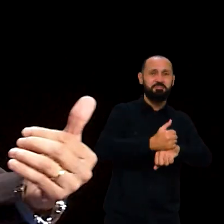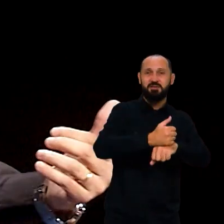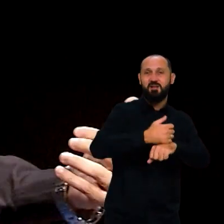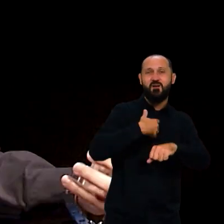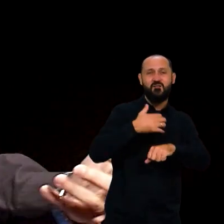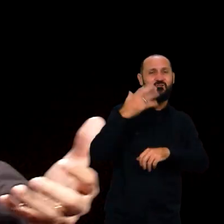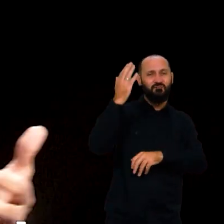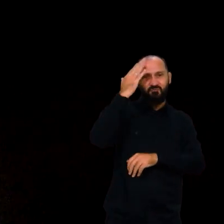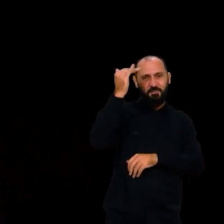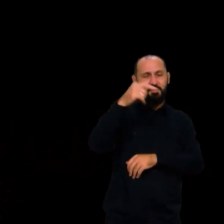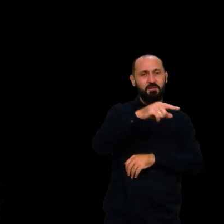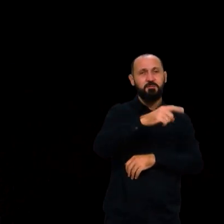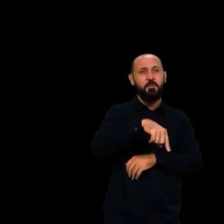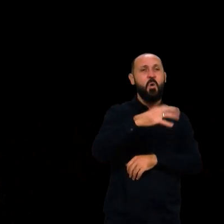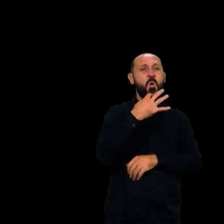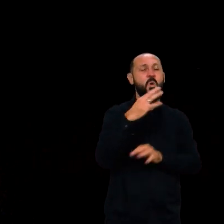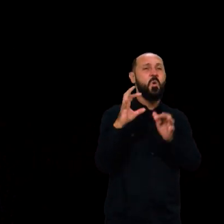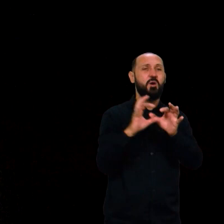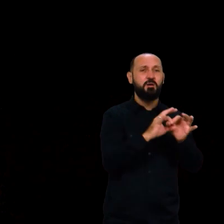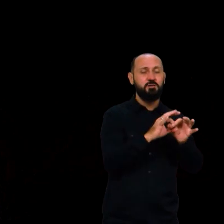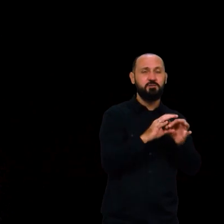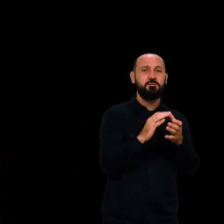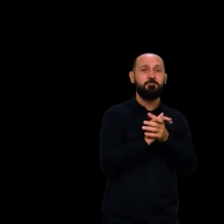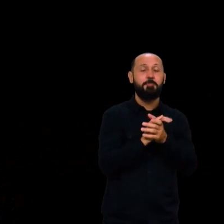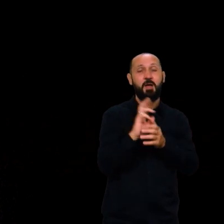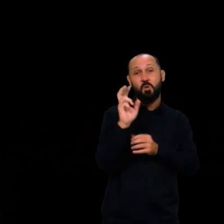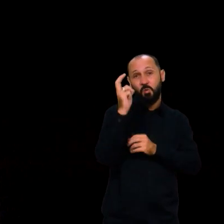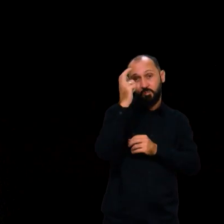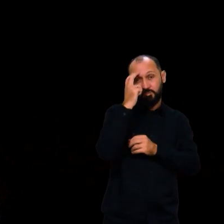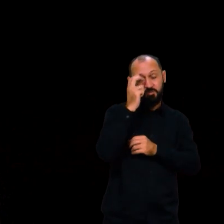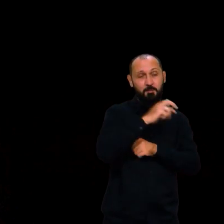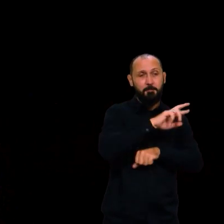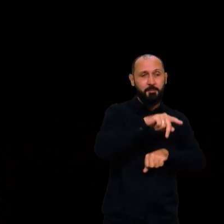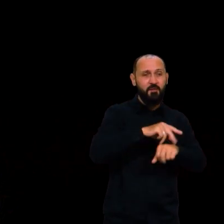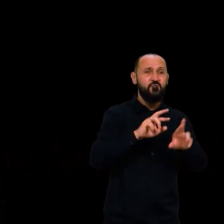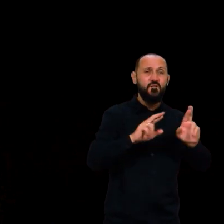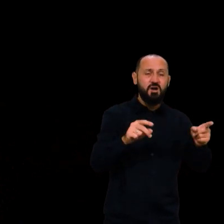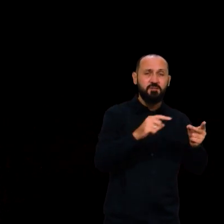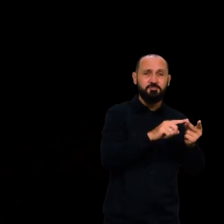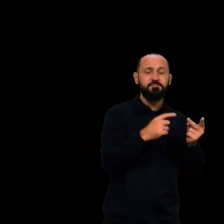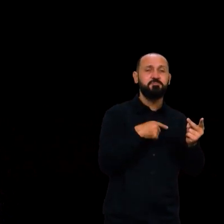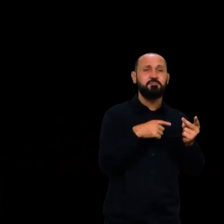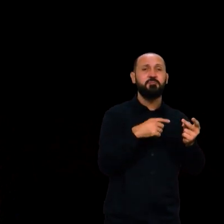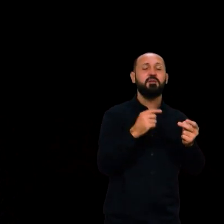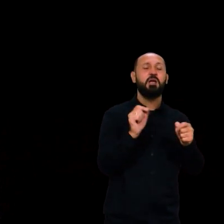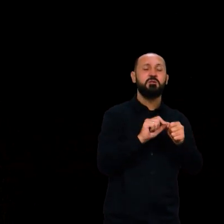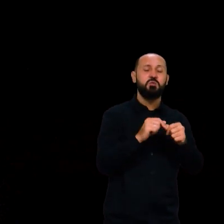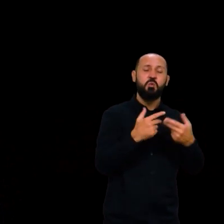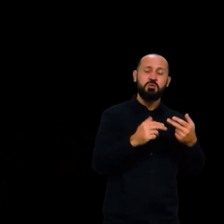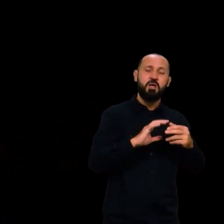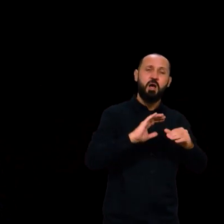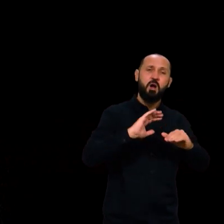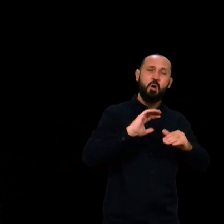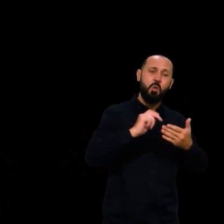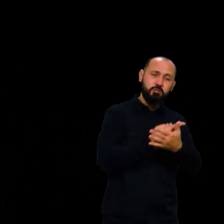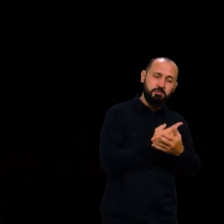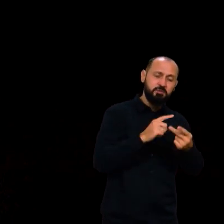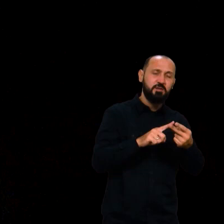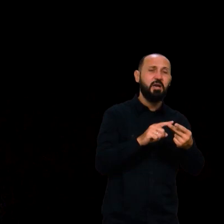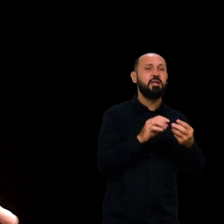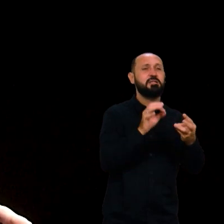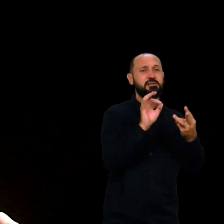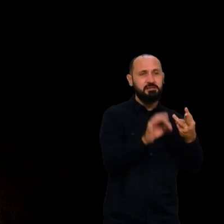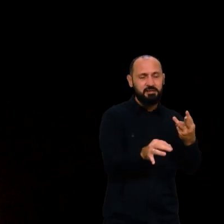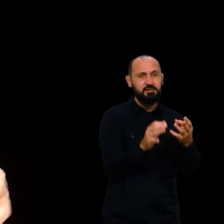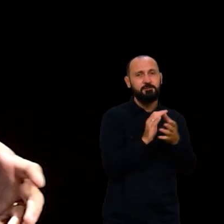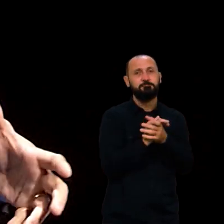Então, você tem todo esse contexto. Então, aí, outra coisa importante, a cultura. Um país diferente, um país que tudo funciona, um país que